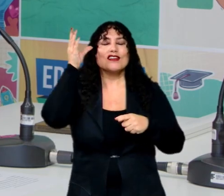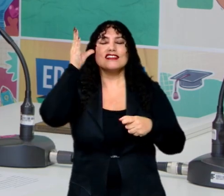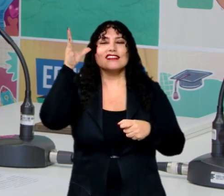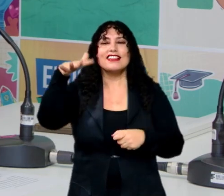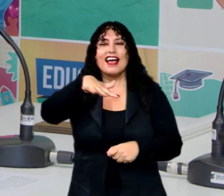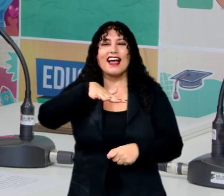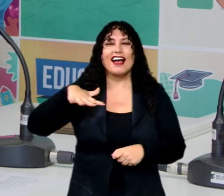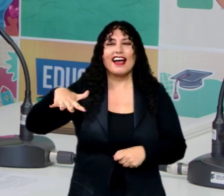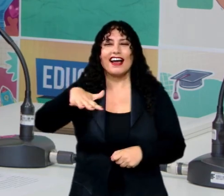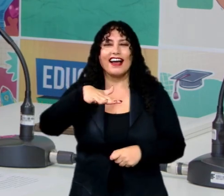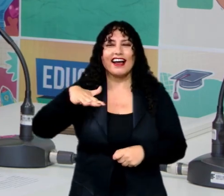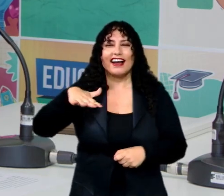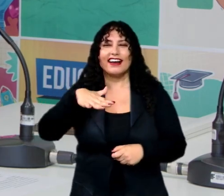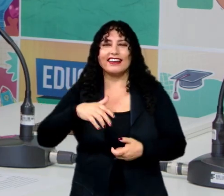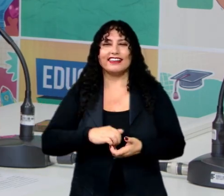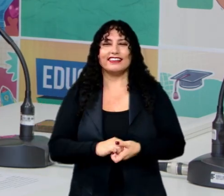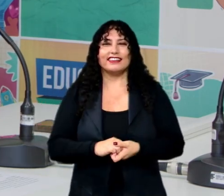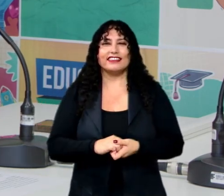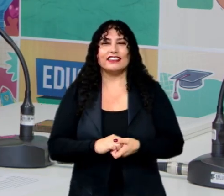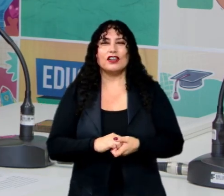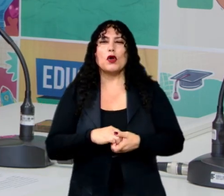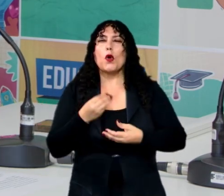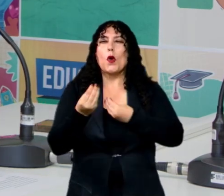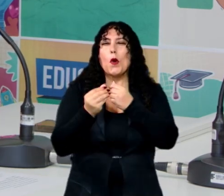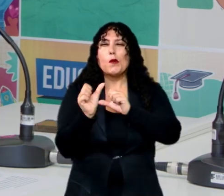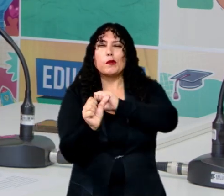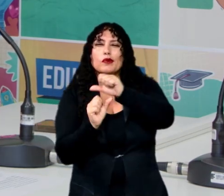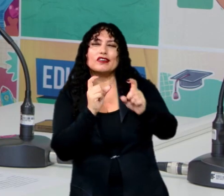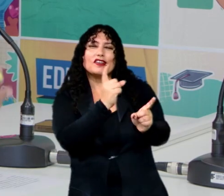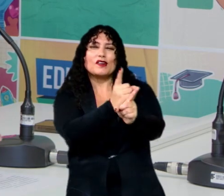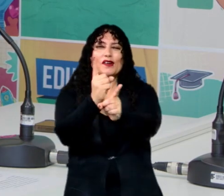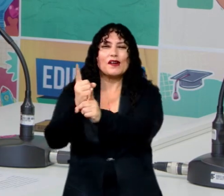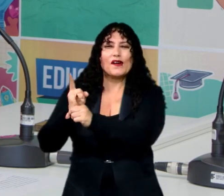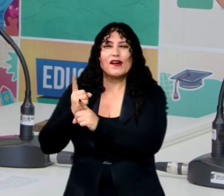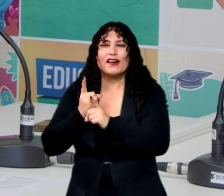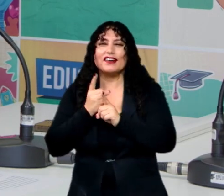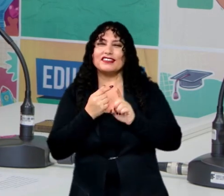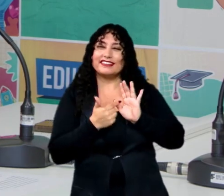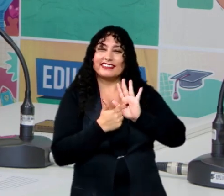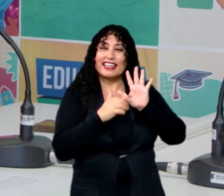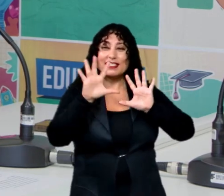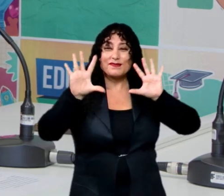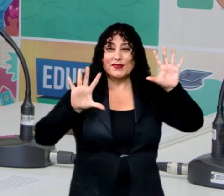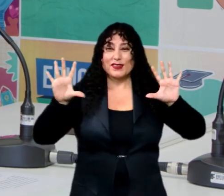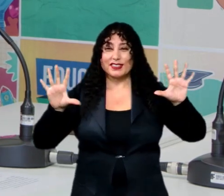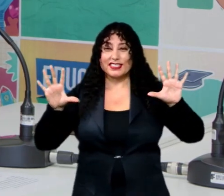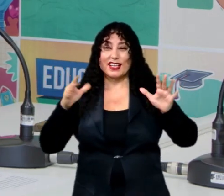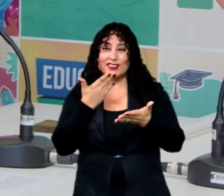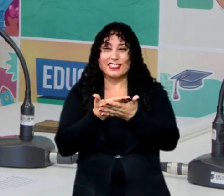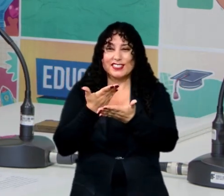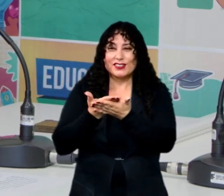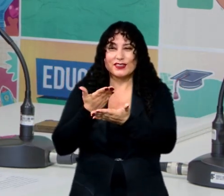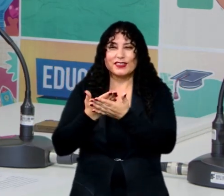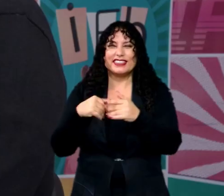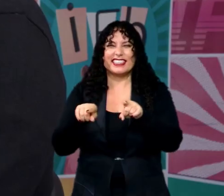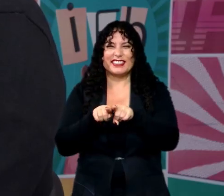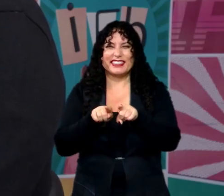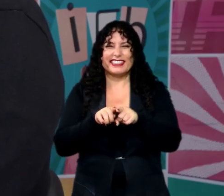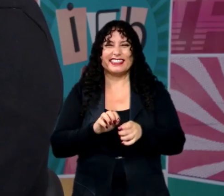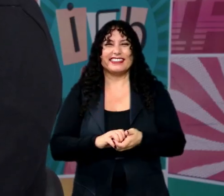né, sobre os desdobramentos desse encontro, dessa exposição de estudos.